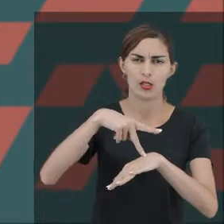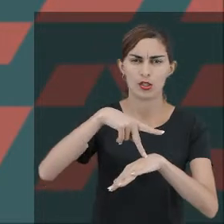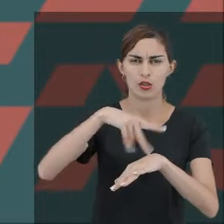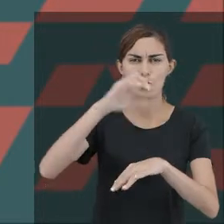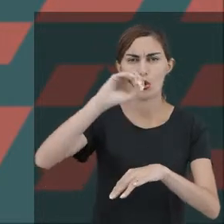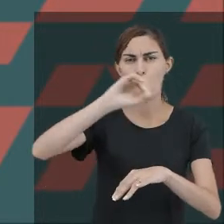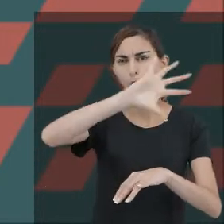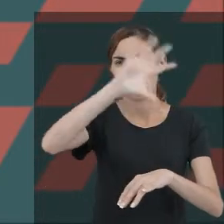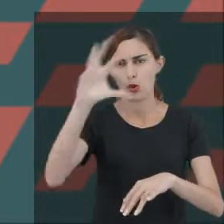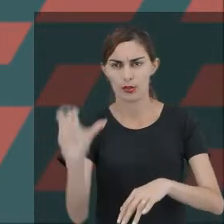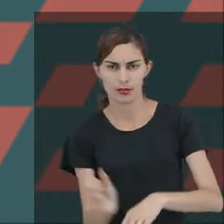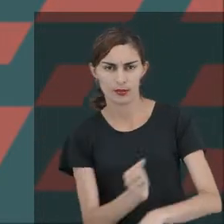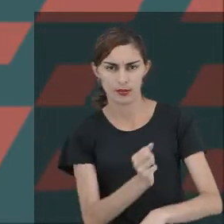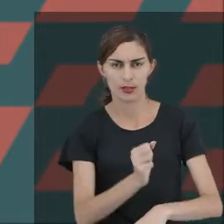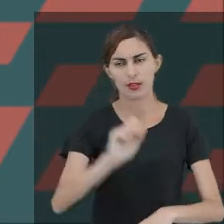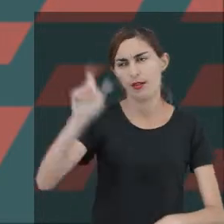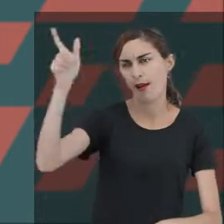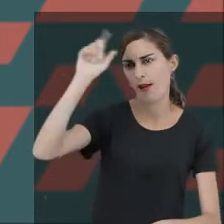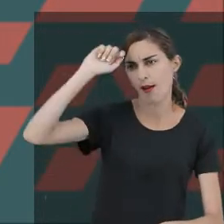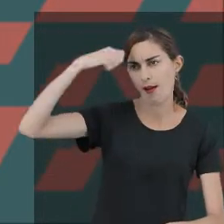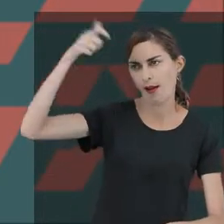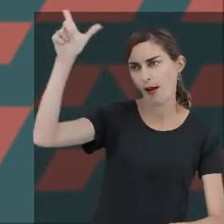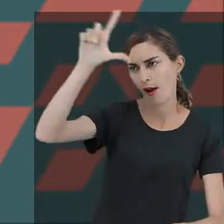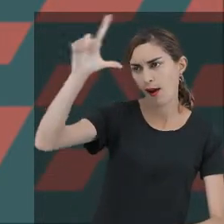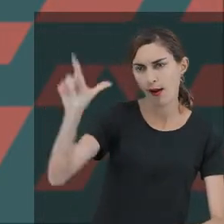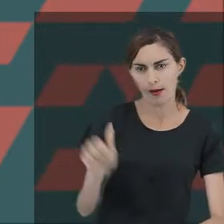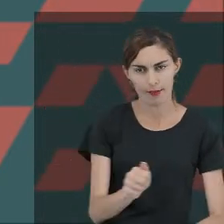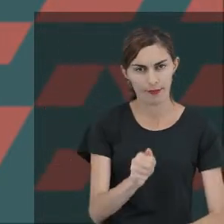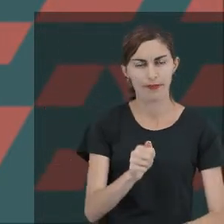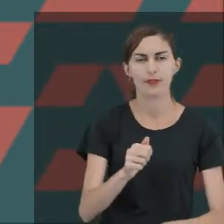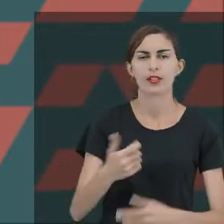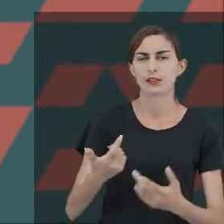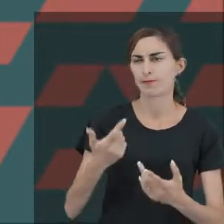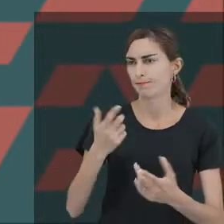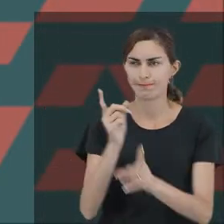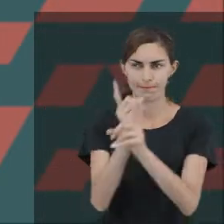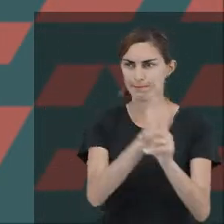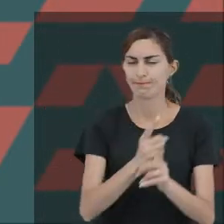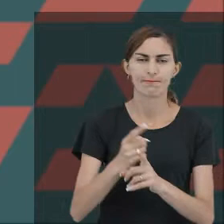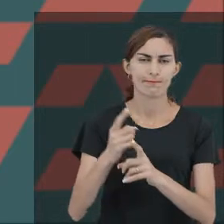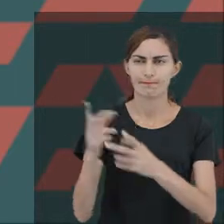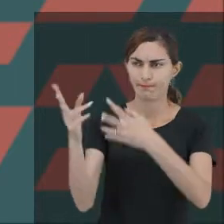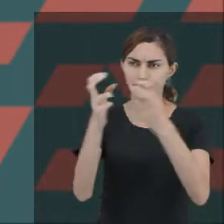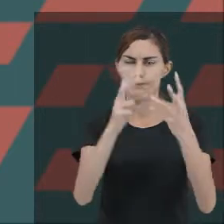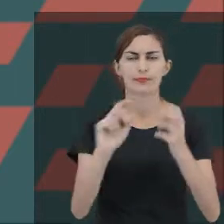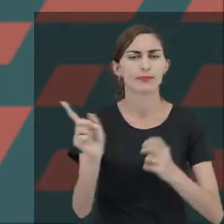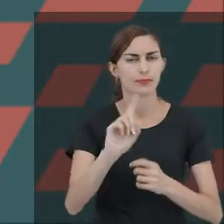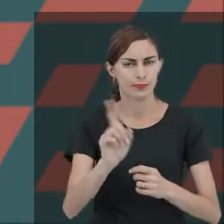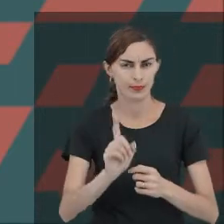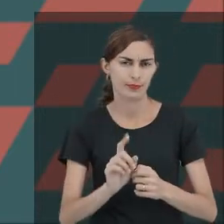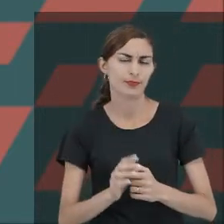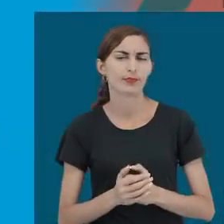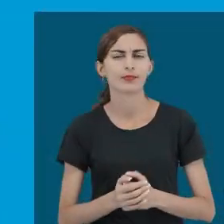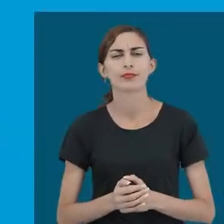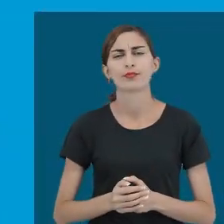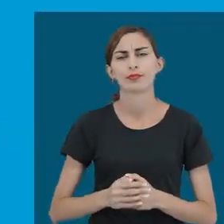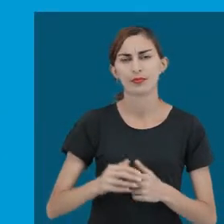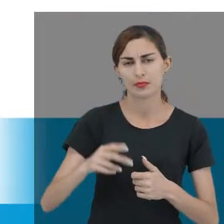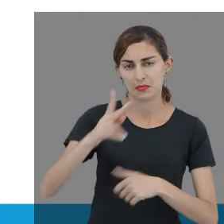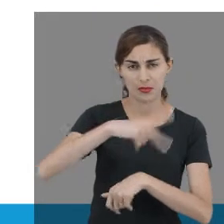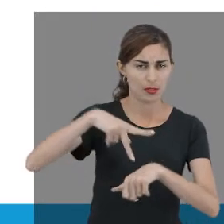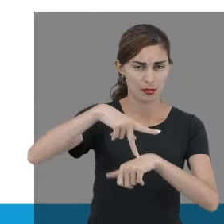alguns países da África. Mas a partir daqui, ele se propagou para todas as Américas, ou para todos os países da América,